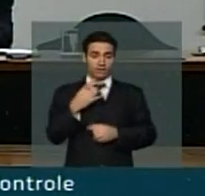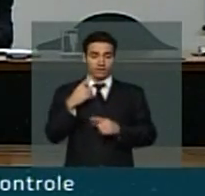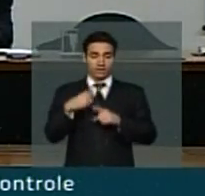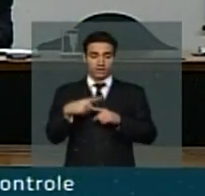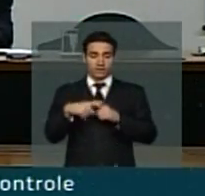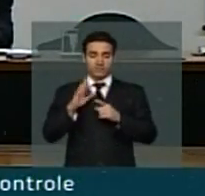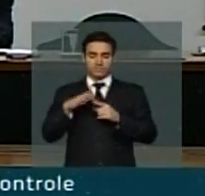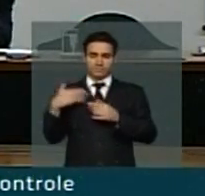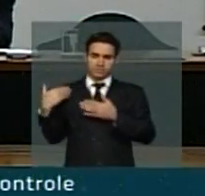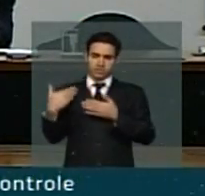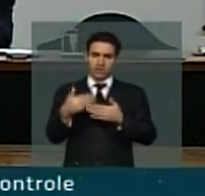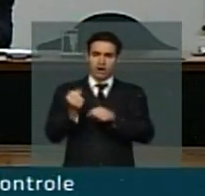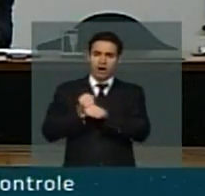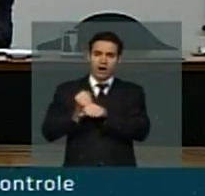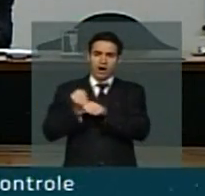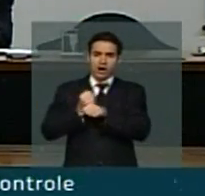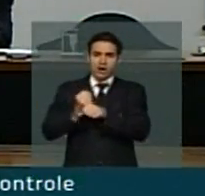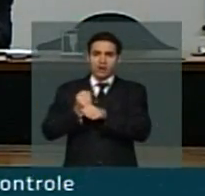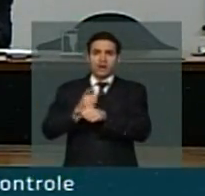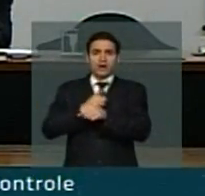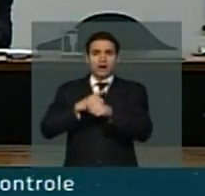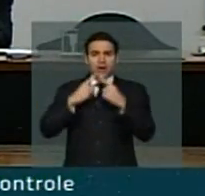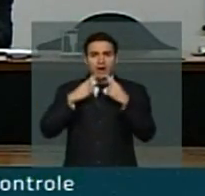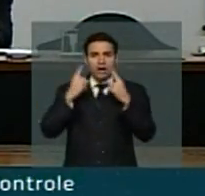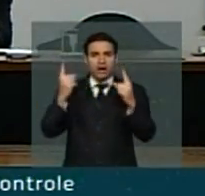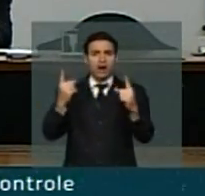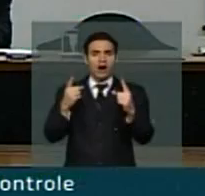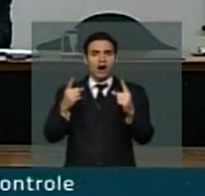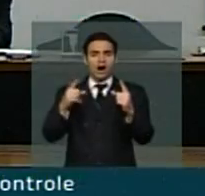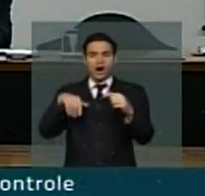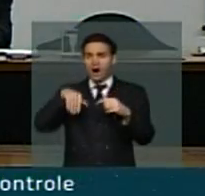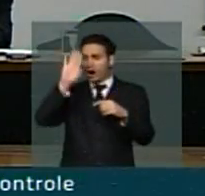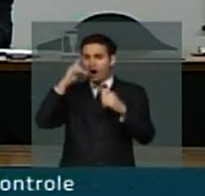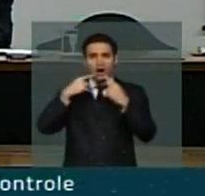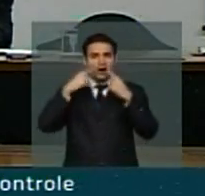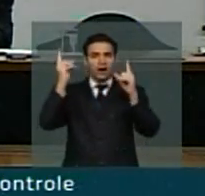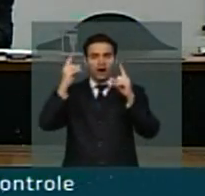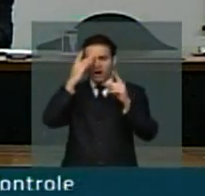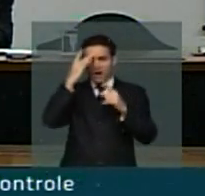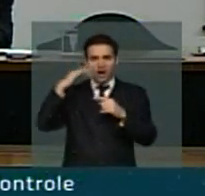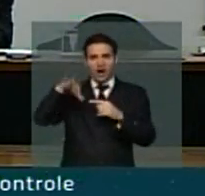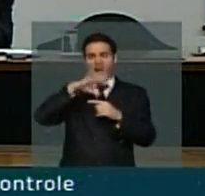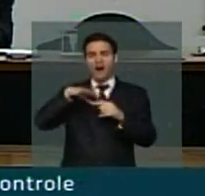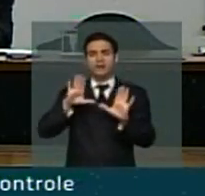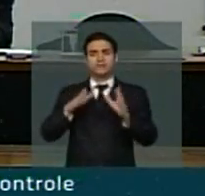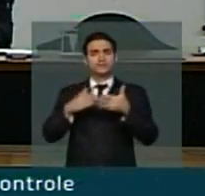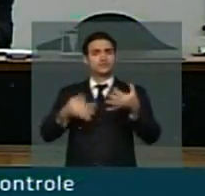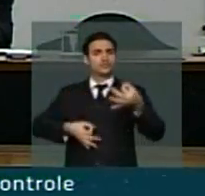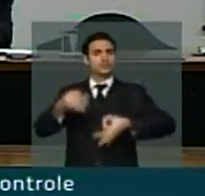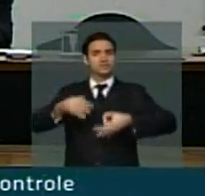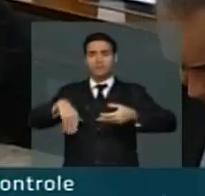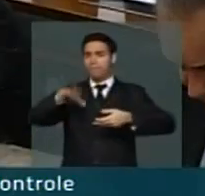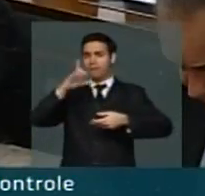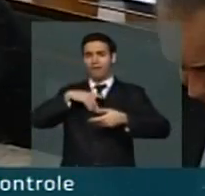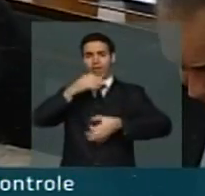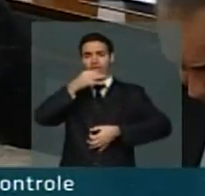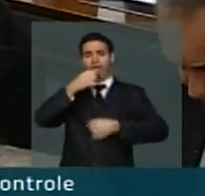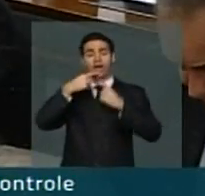há anos, né, que os top 10 das reclamações nos PROCONs do Brasil inteiro, em todos os